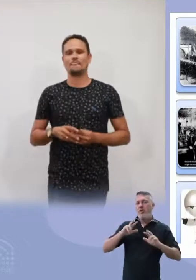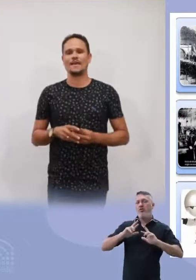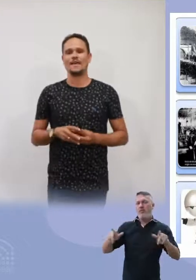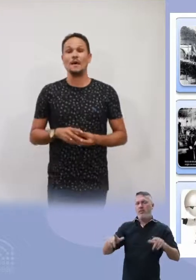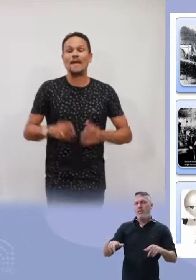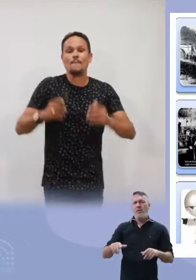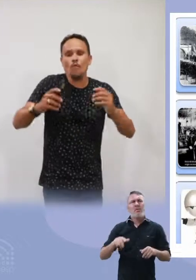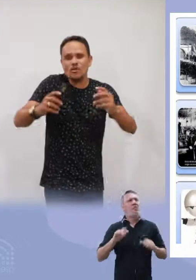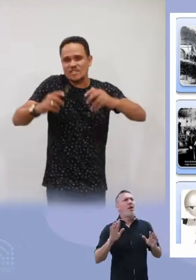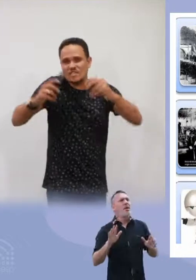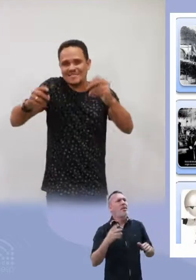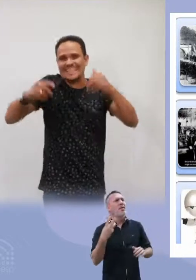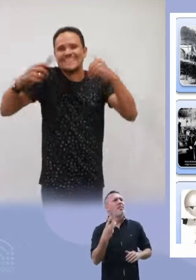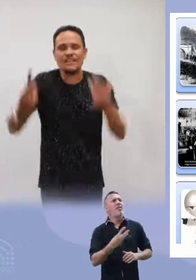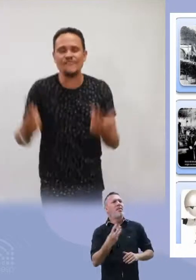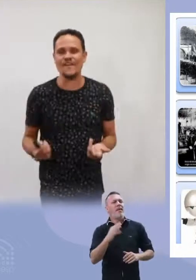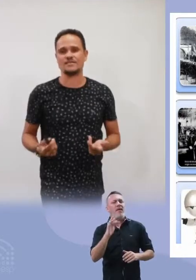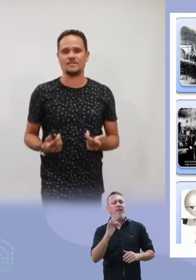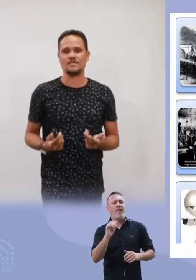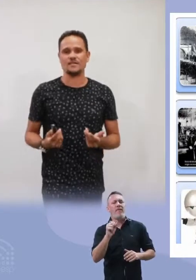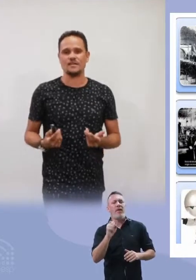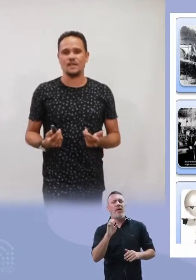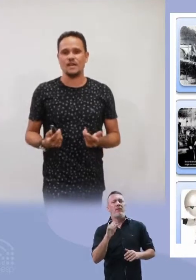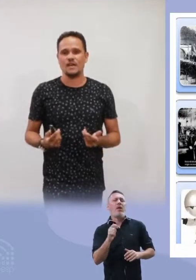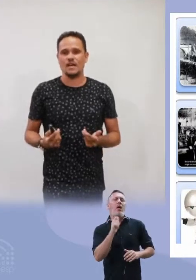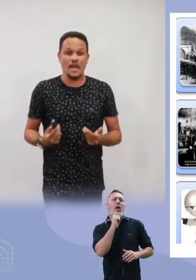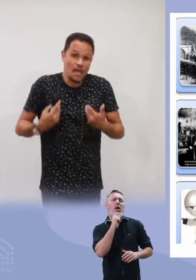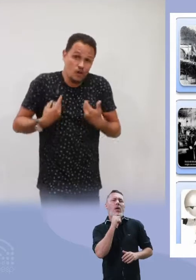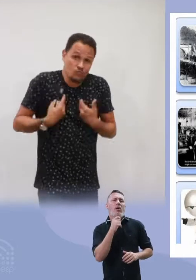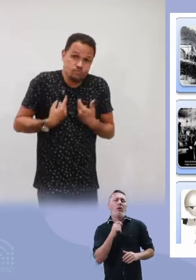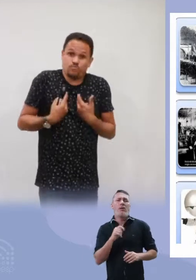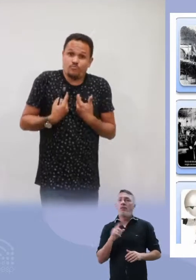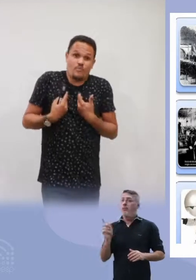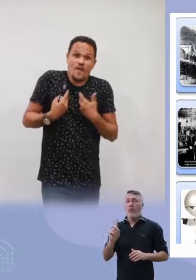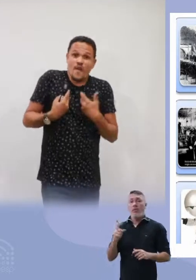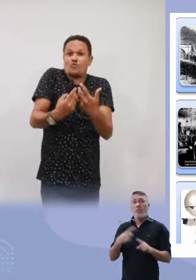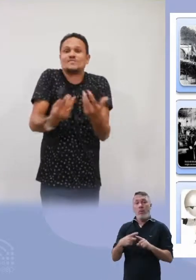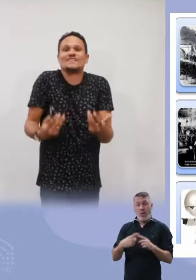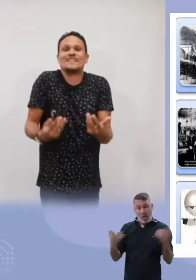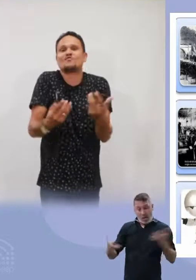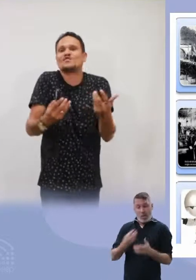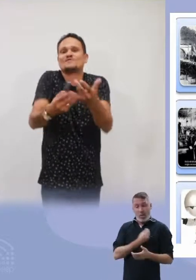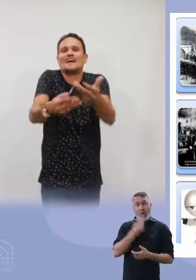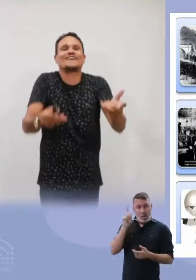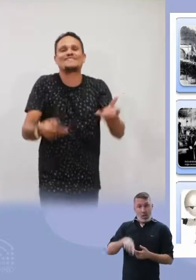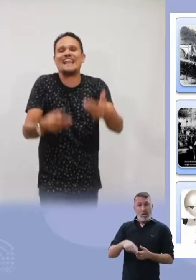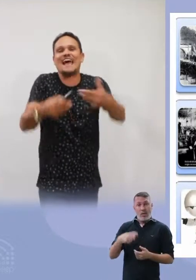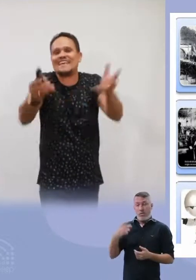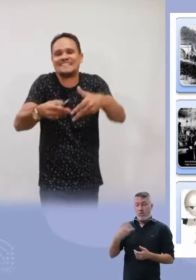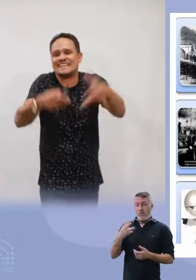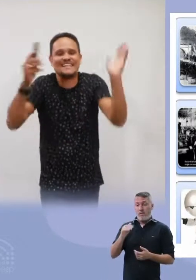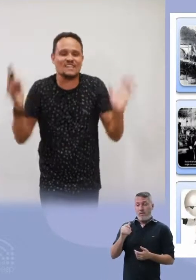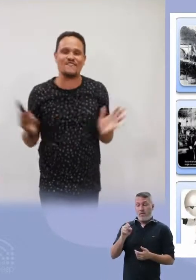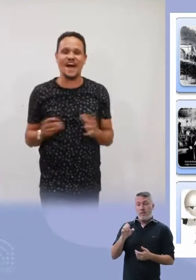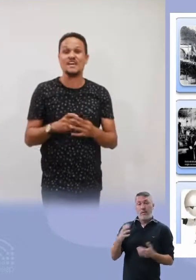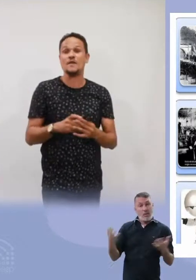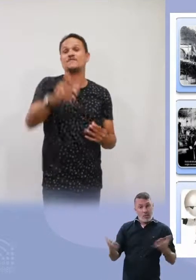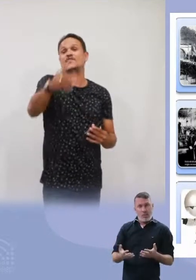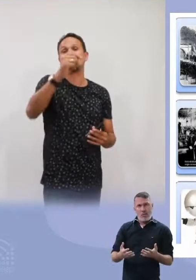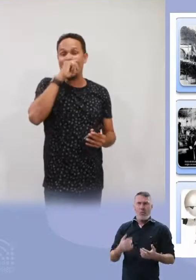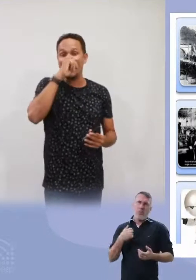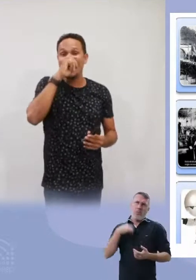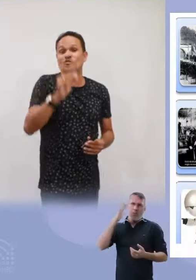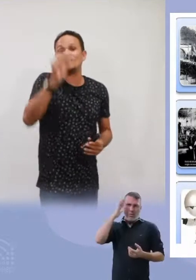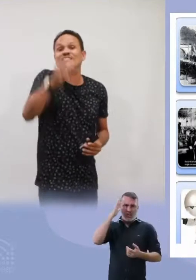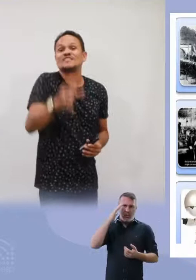agora. Para muitos, nós estamos na quinta fase. Eu considero que nós estamos lá, sei lá, quinta, sexta fase, porque